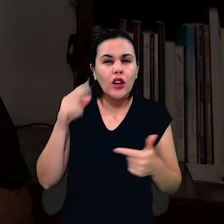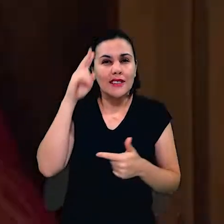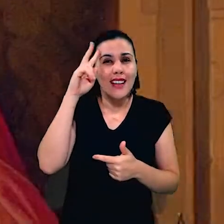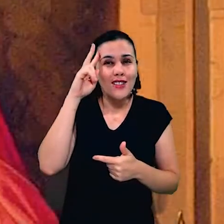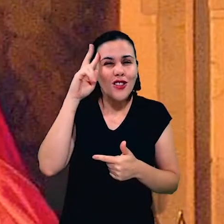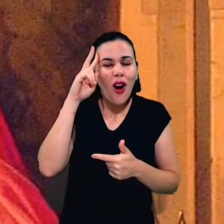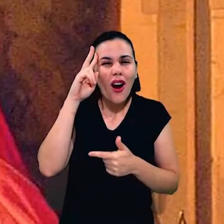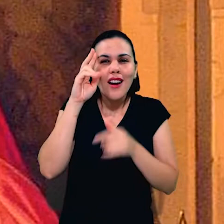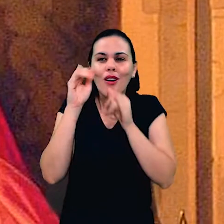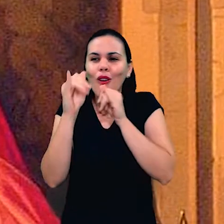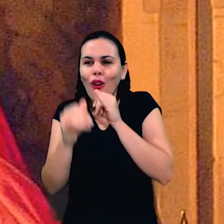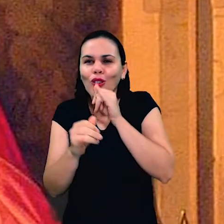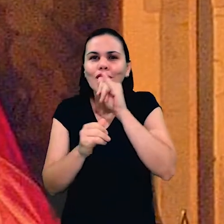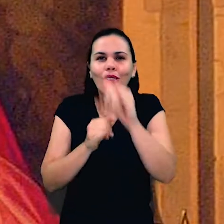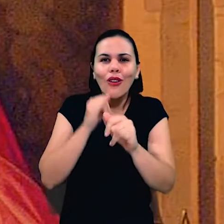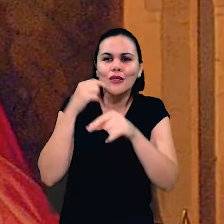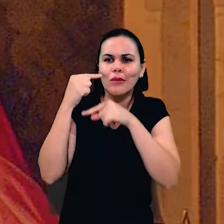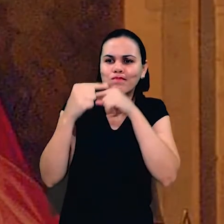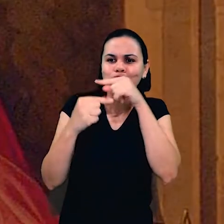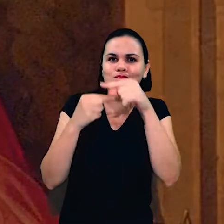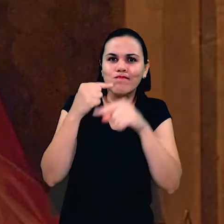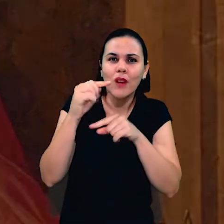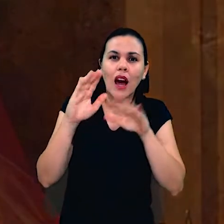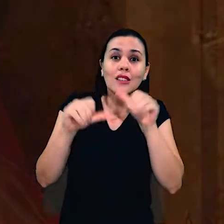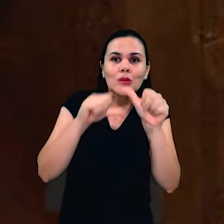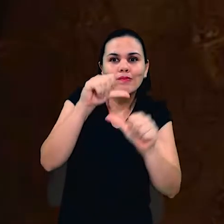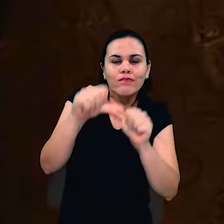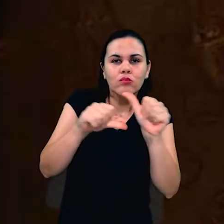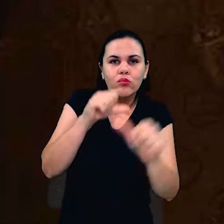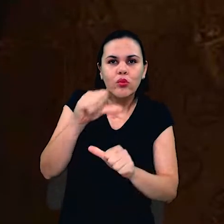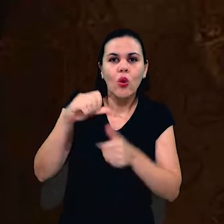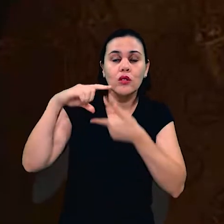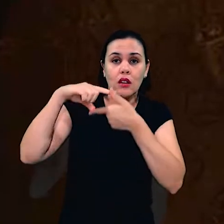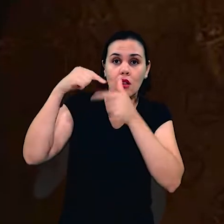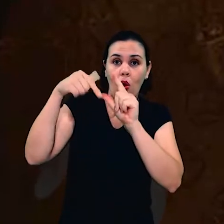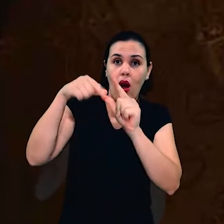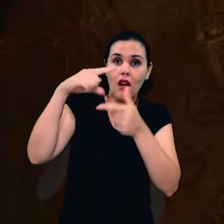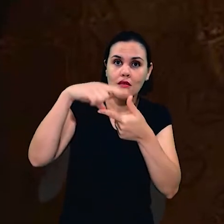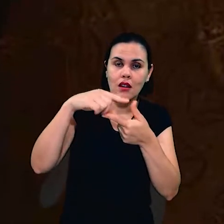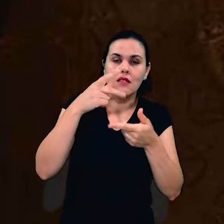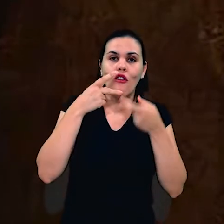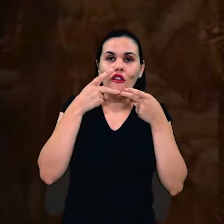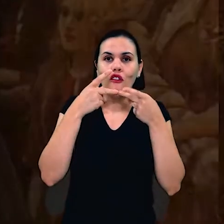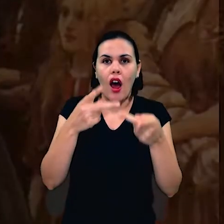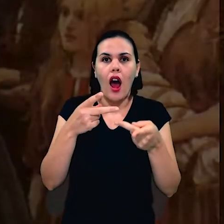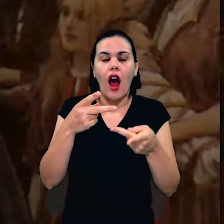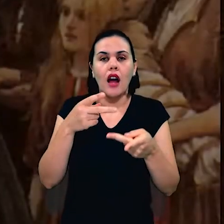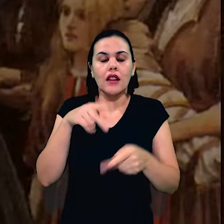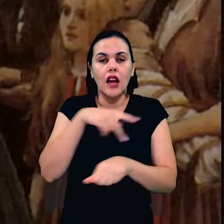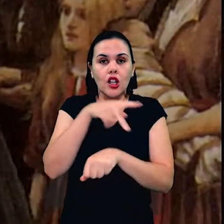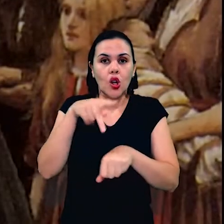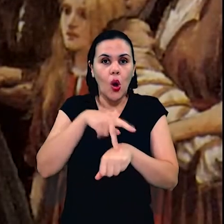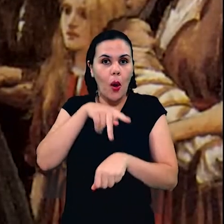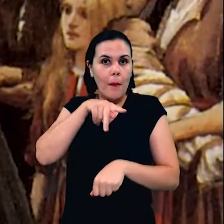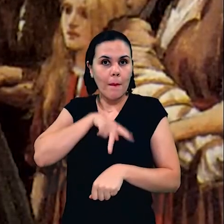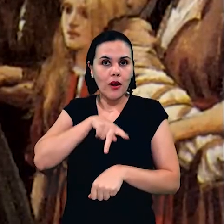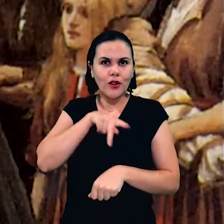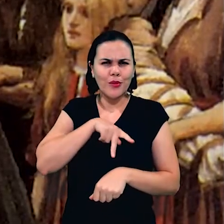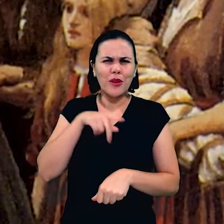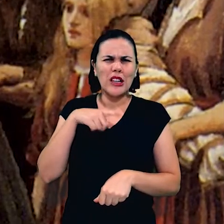daquela época, onde, né, a tradição nos fala que Portugal passava por uma crise